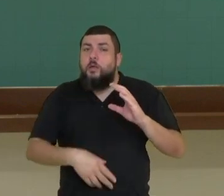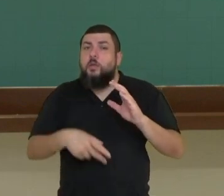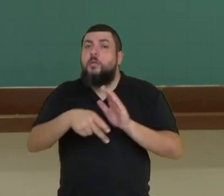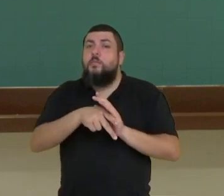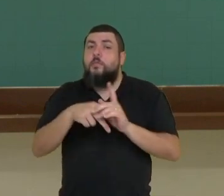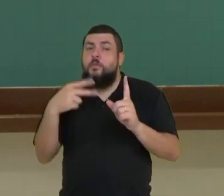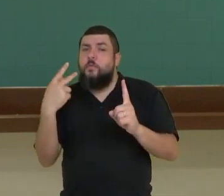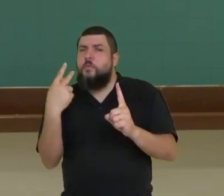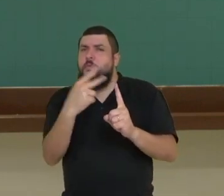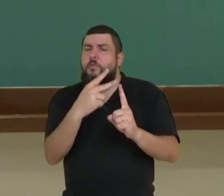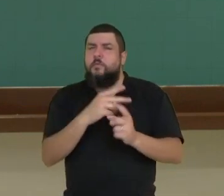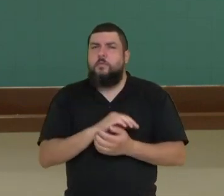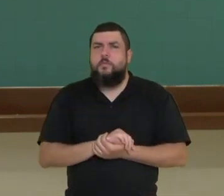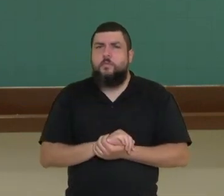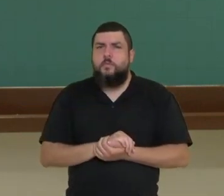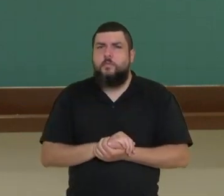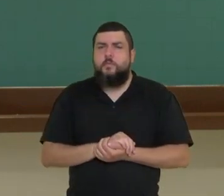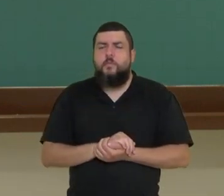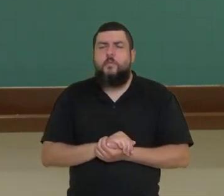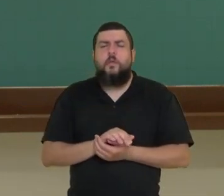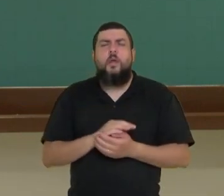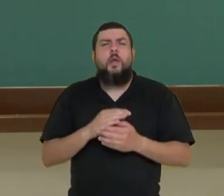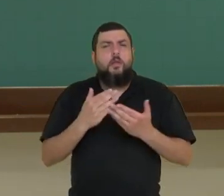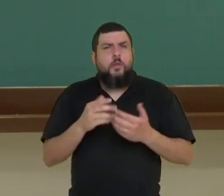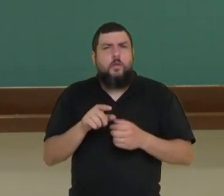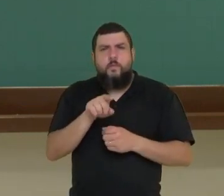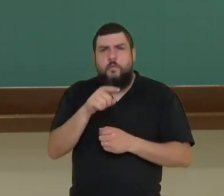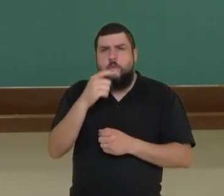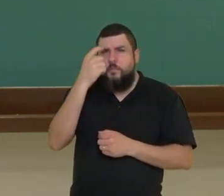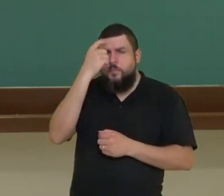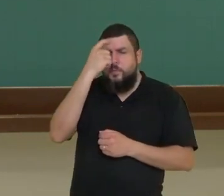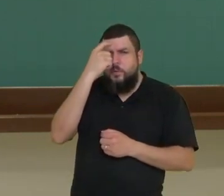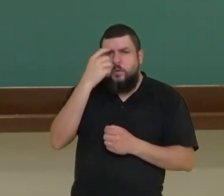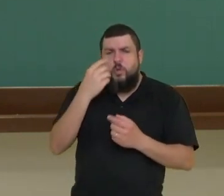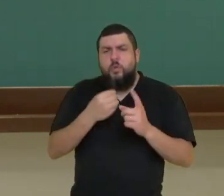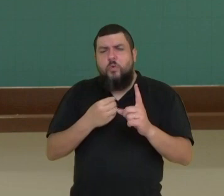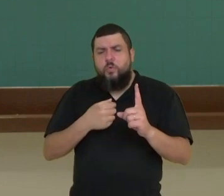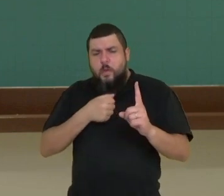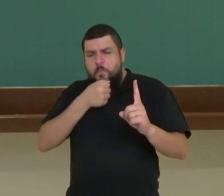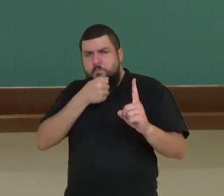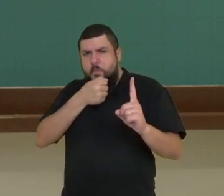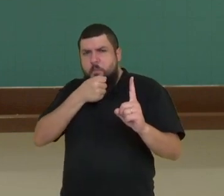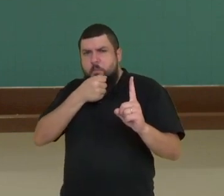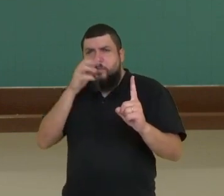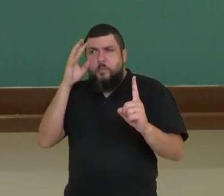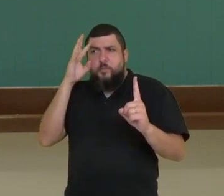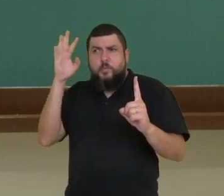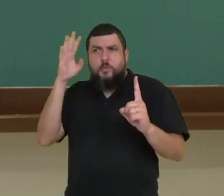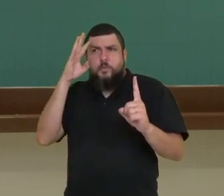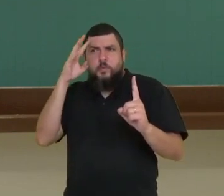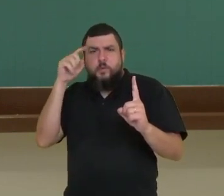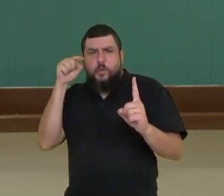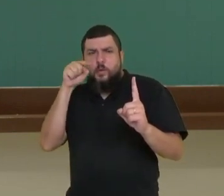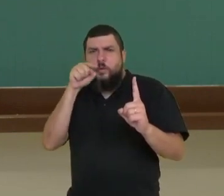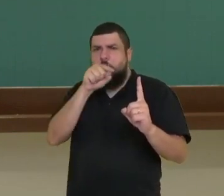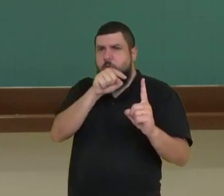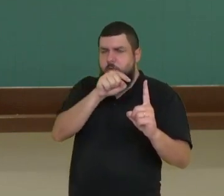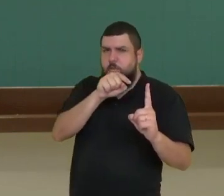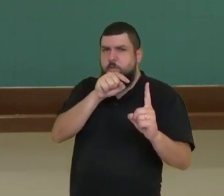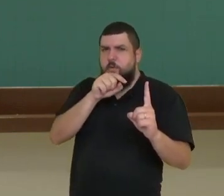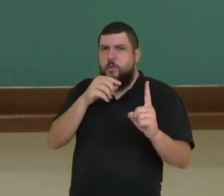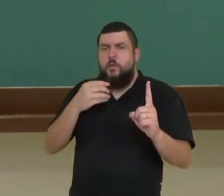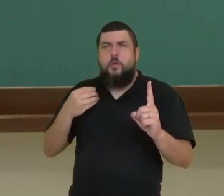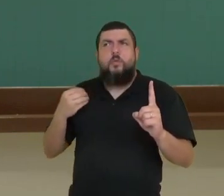Então você vai pensar sobre o seguinte: qual era a ideia que o repórter tinha sobre a estereotipação